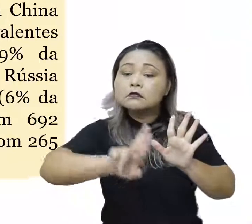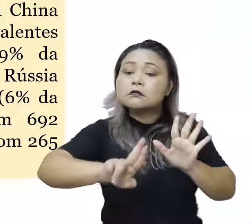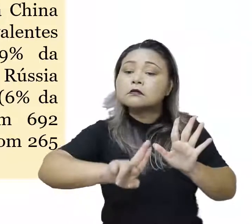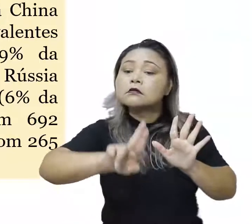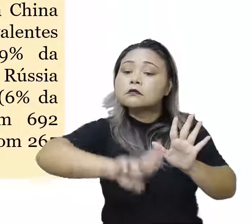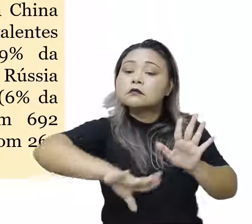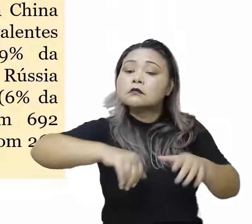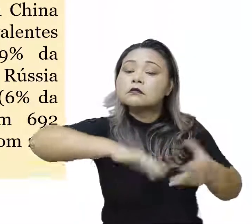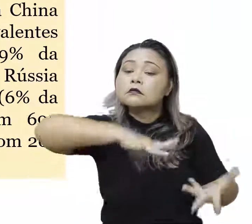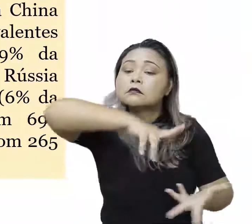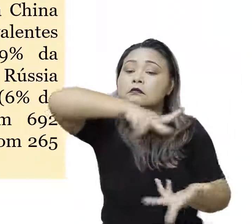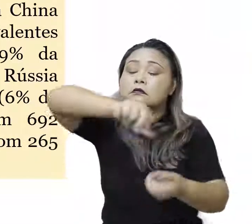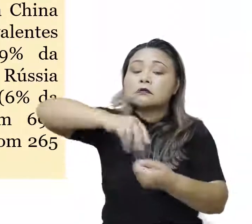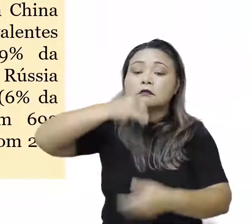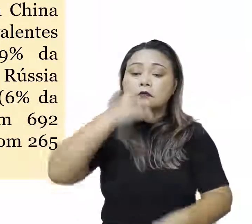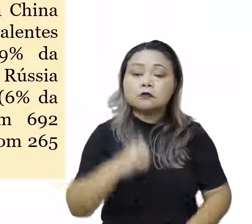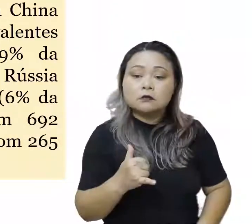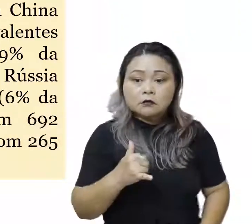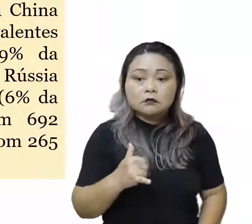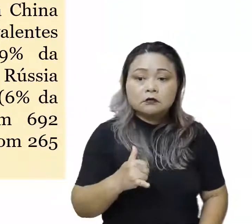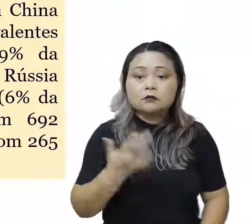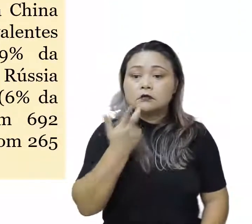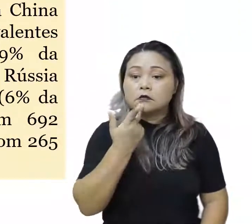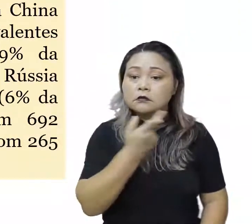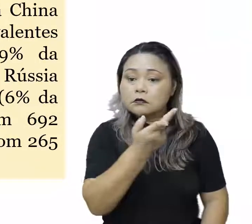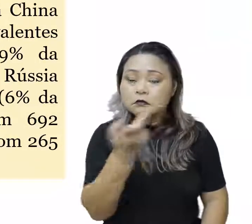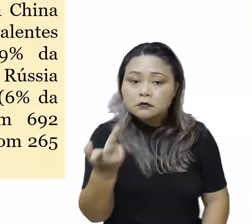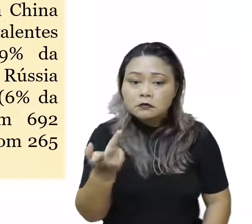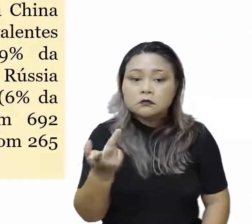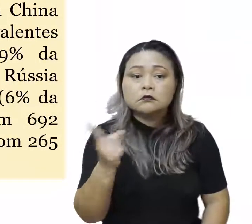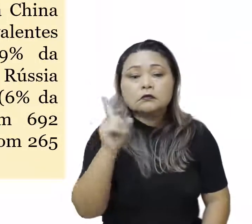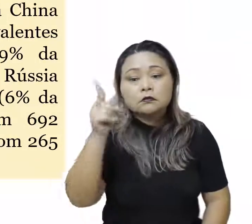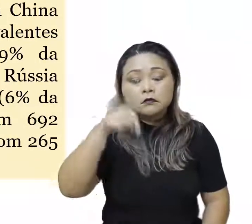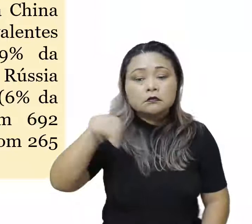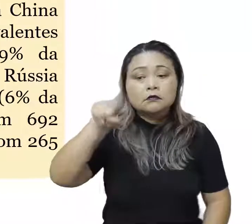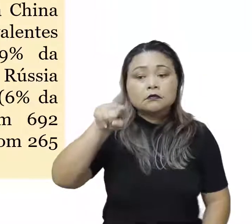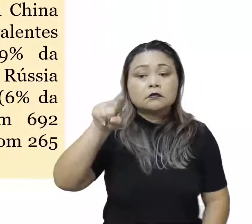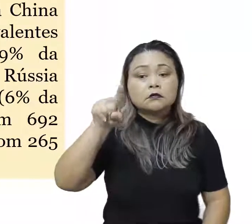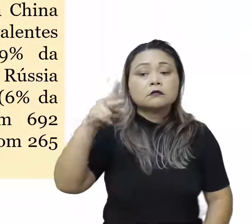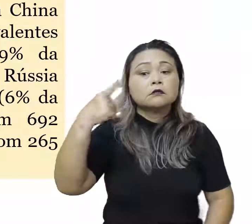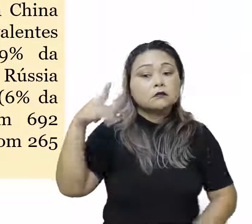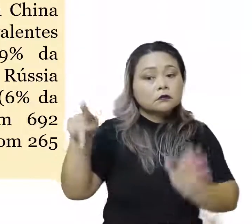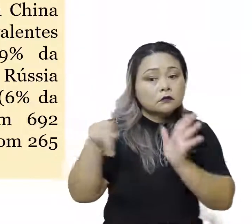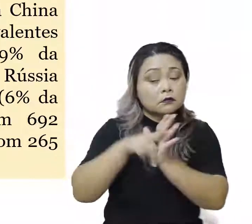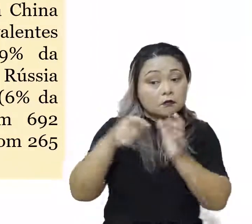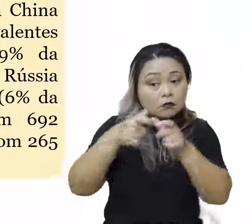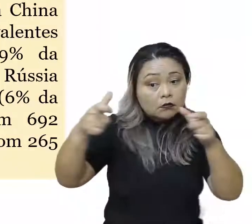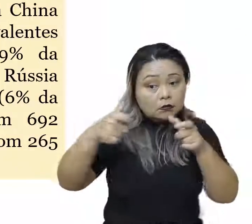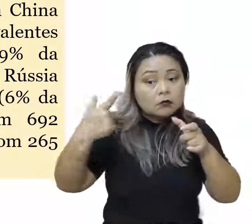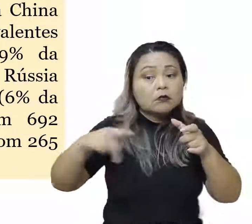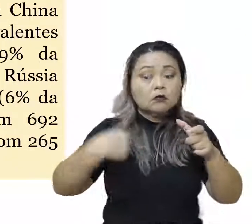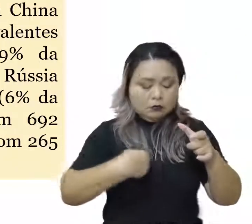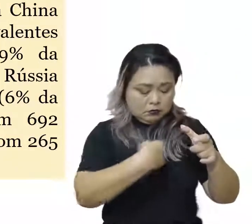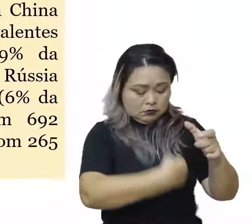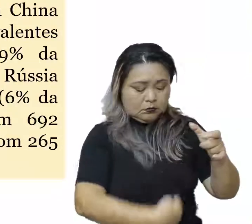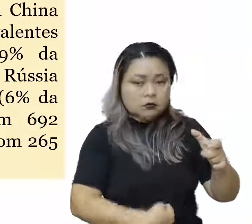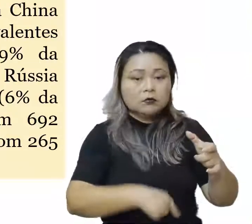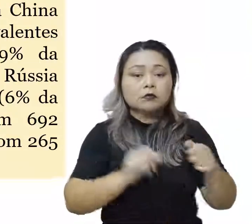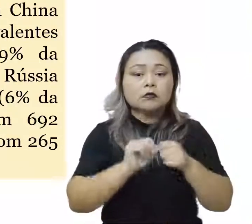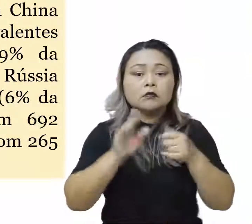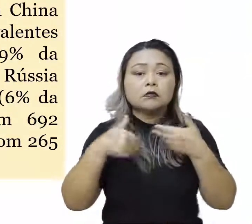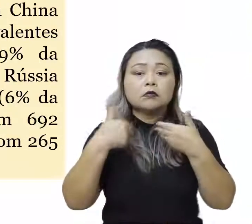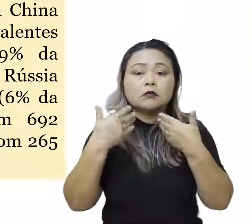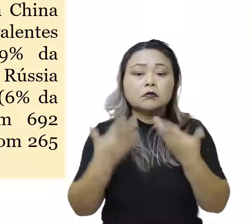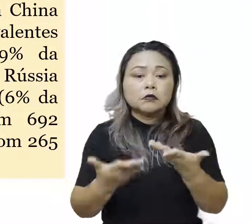energia mundial. Gostaria de dizer para vocês que a maior parte de tudo isso é da China, tá? Entre eles, o destaque